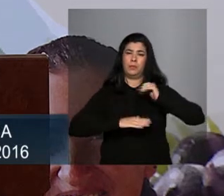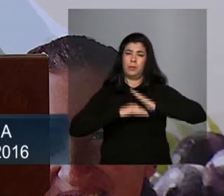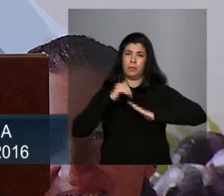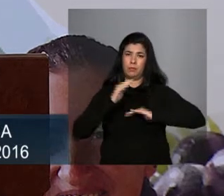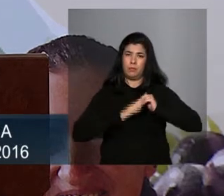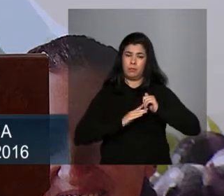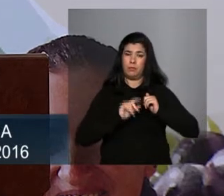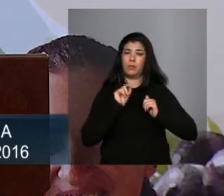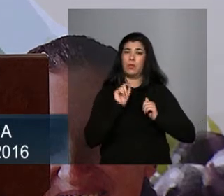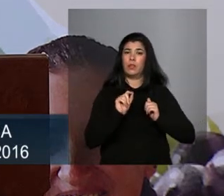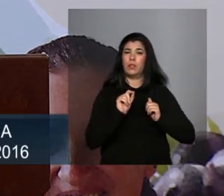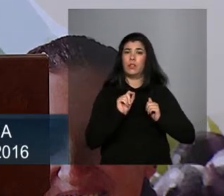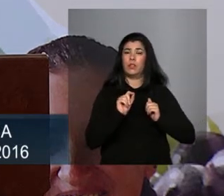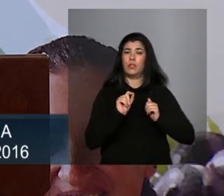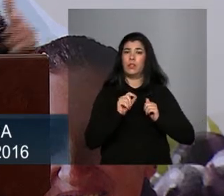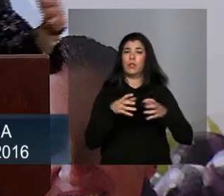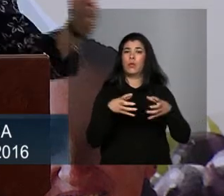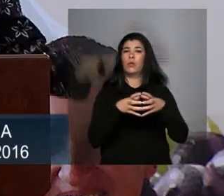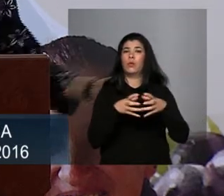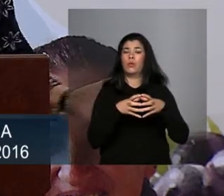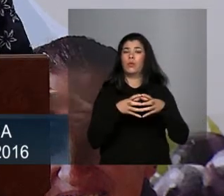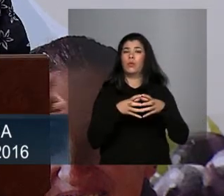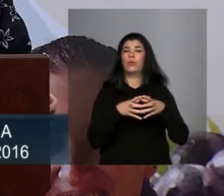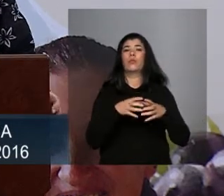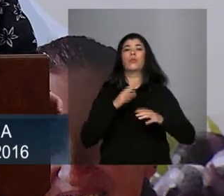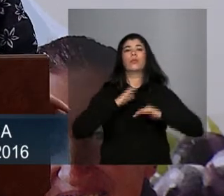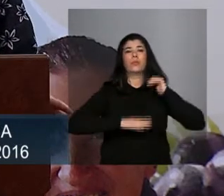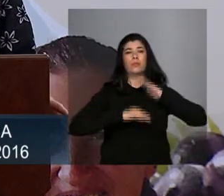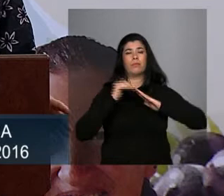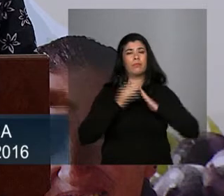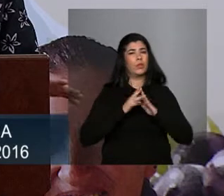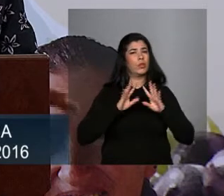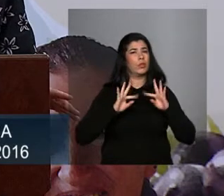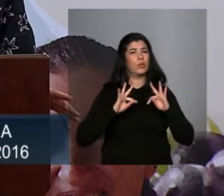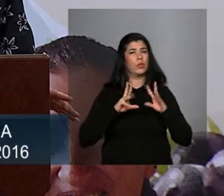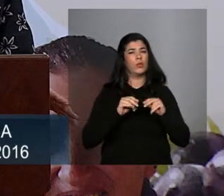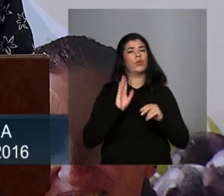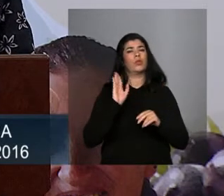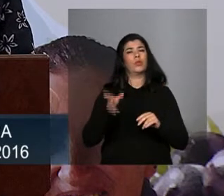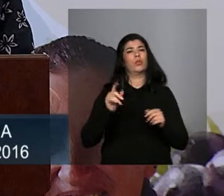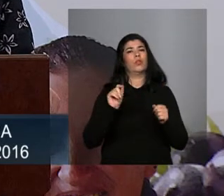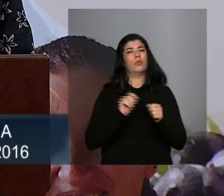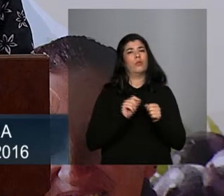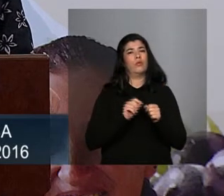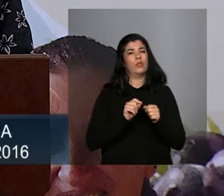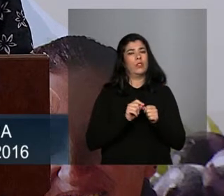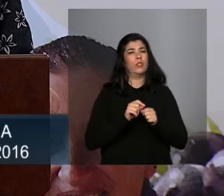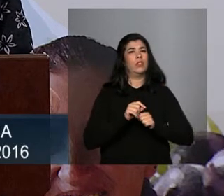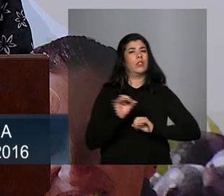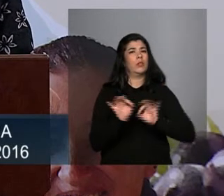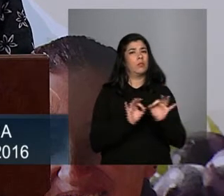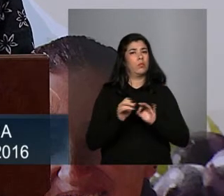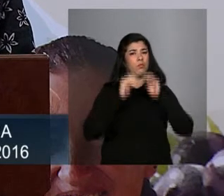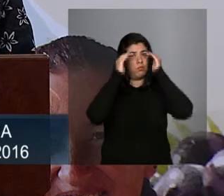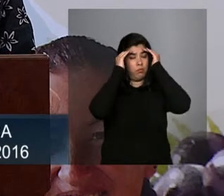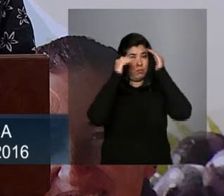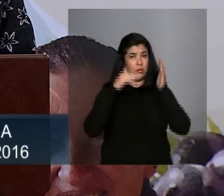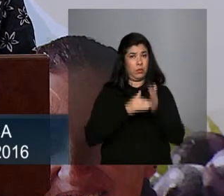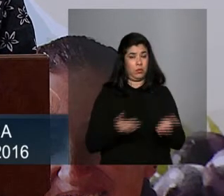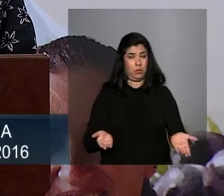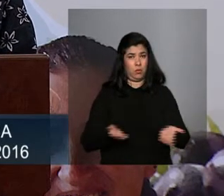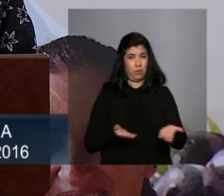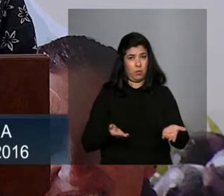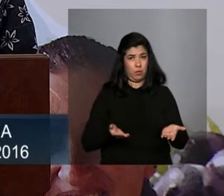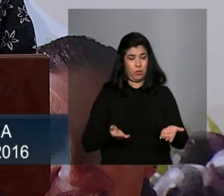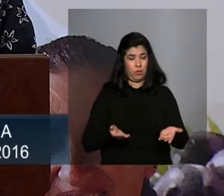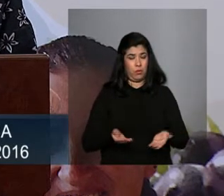leque de ações e mesmo as realizações todas que nós conseguimos trazer até aqui, eles